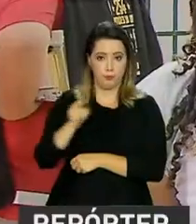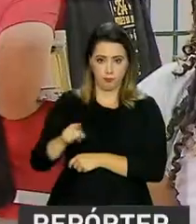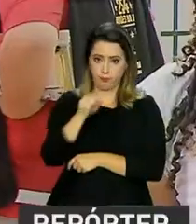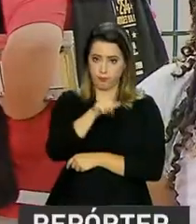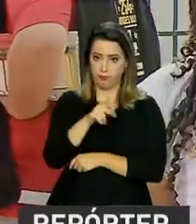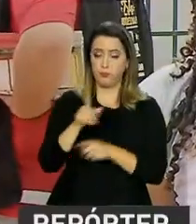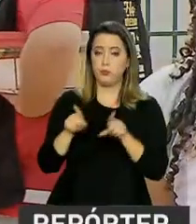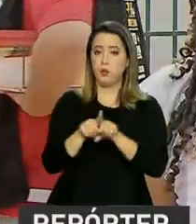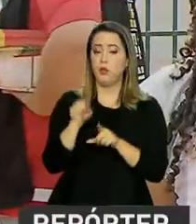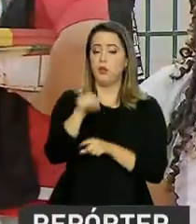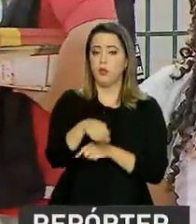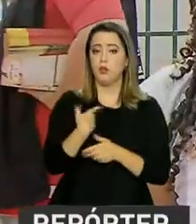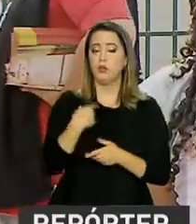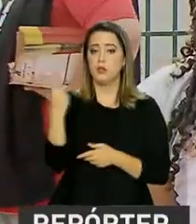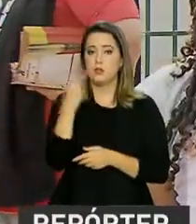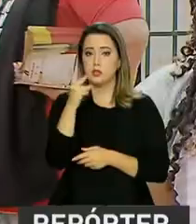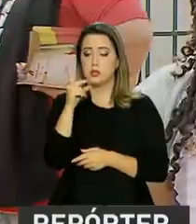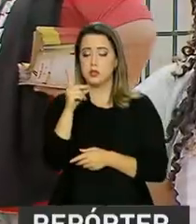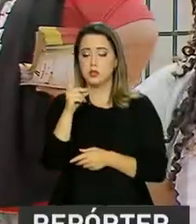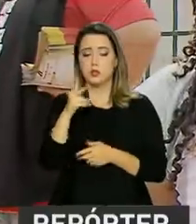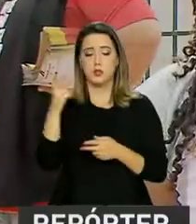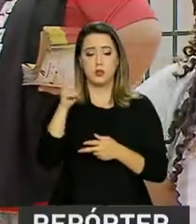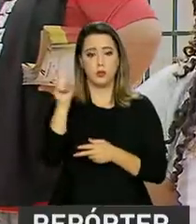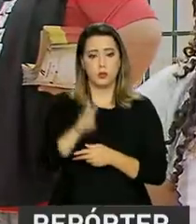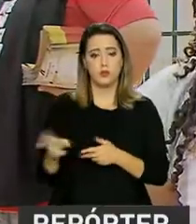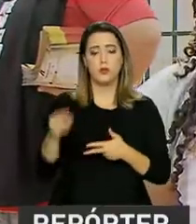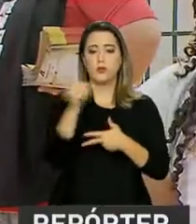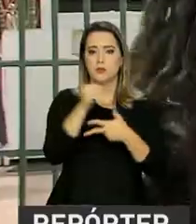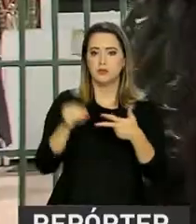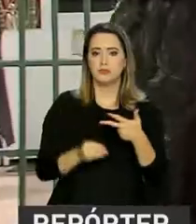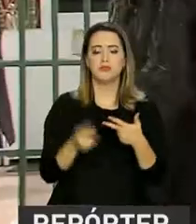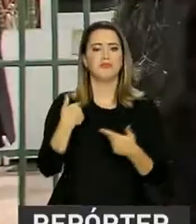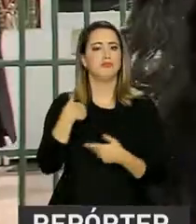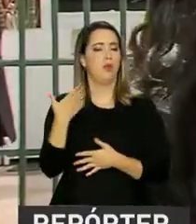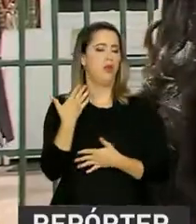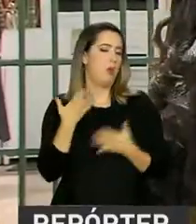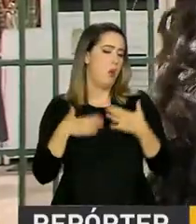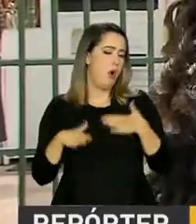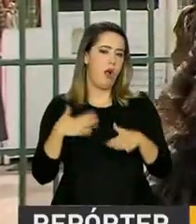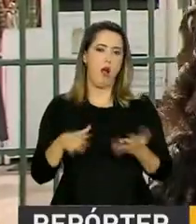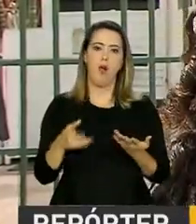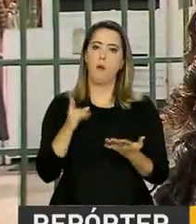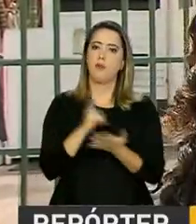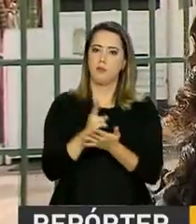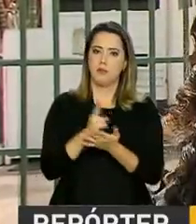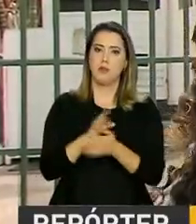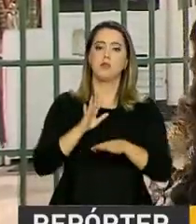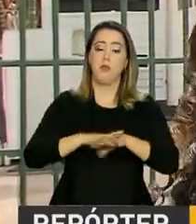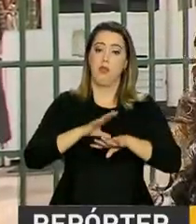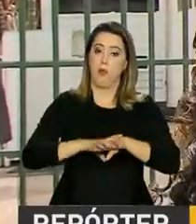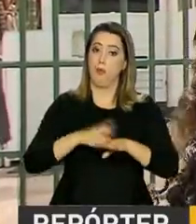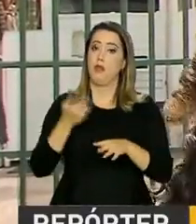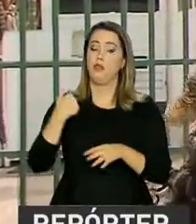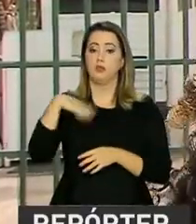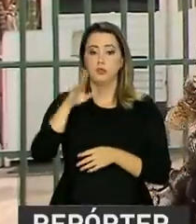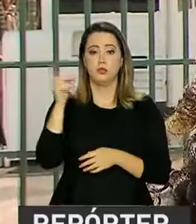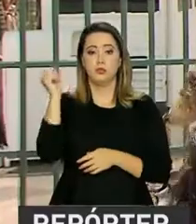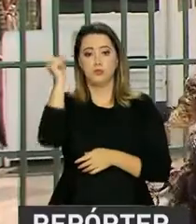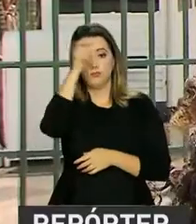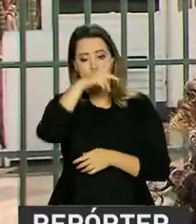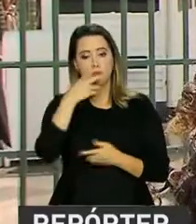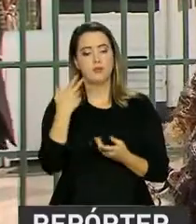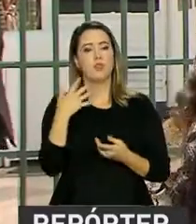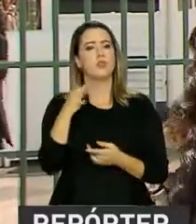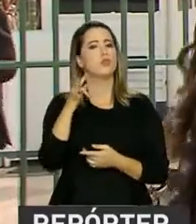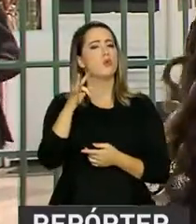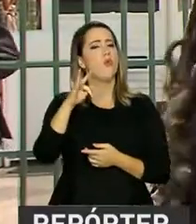Para ela, as 90 questões de ciências exatas não assustaram. Estou bem tranquila, apesar de ser matemática, né? Que matemática e física